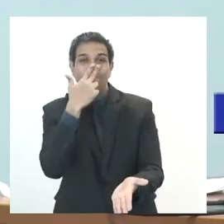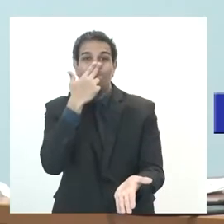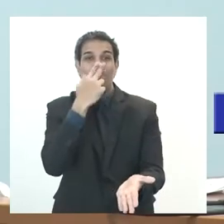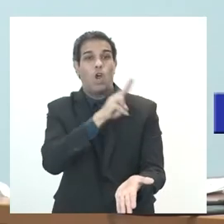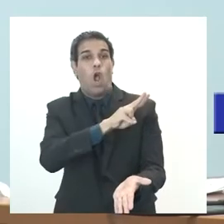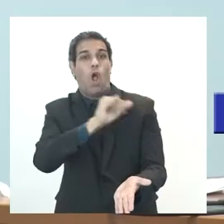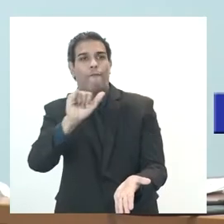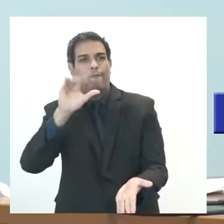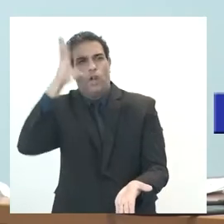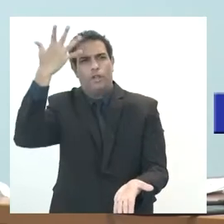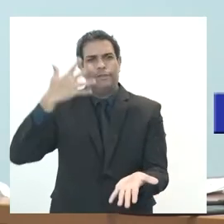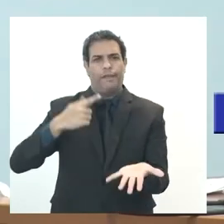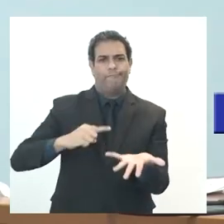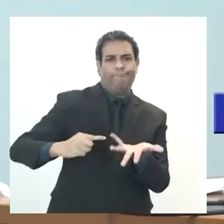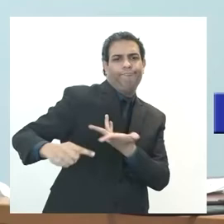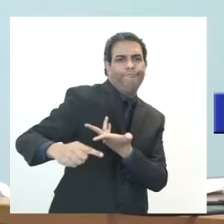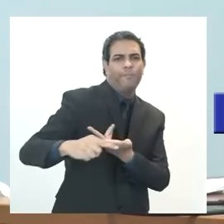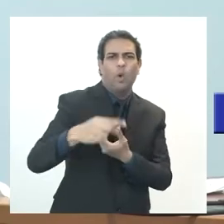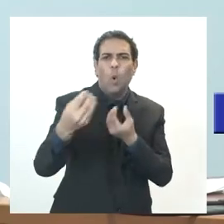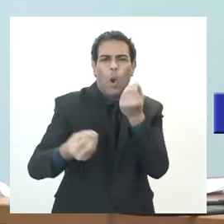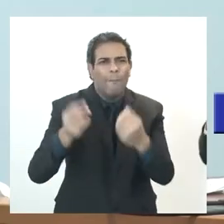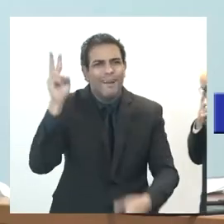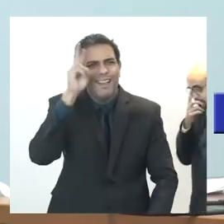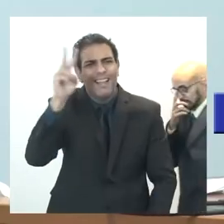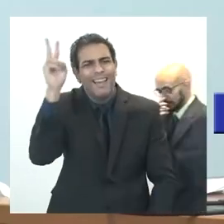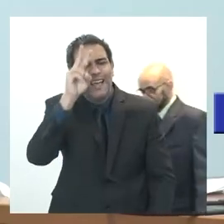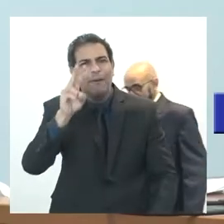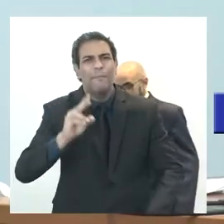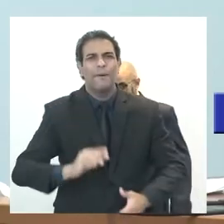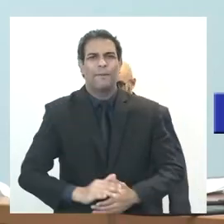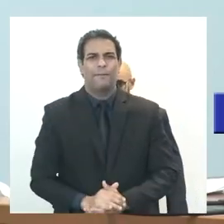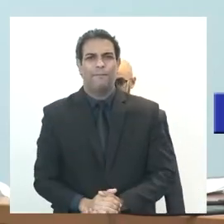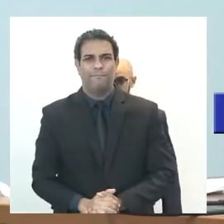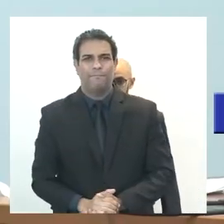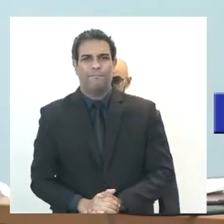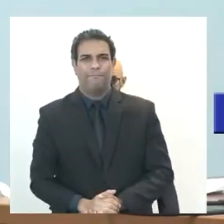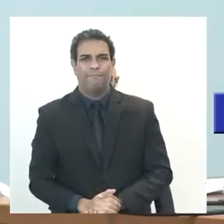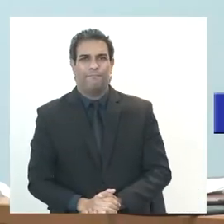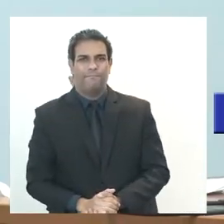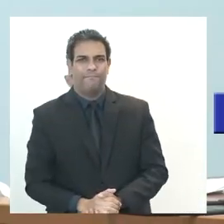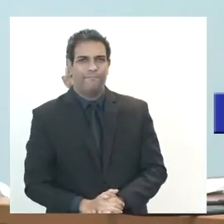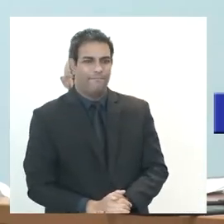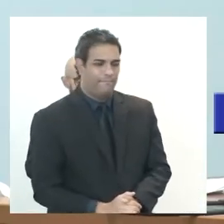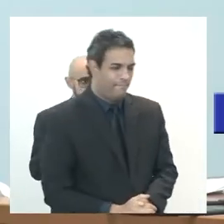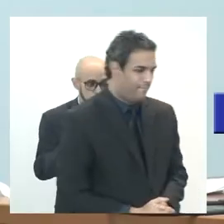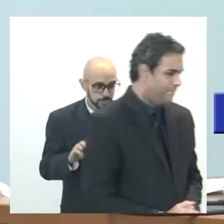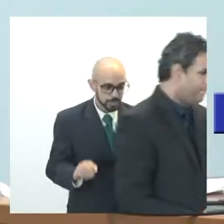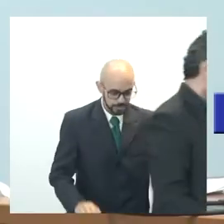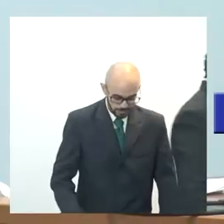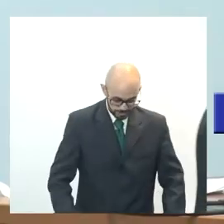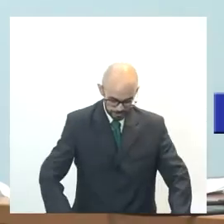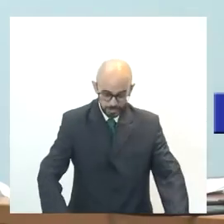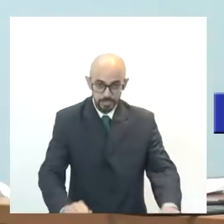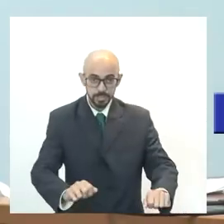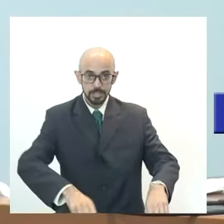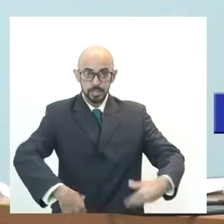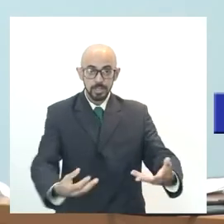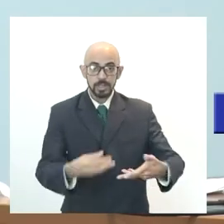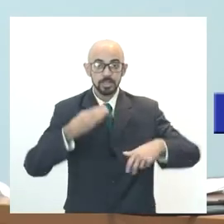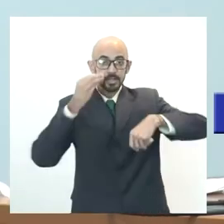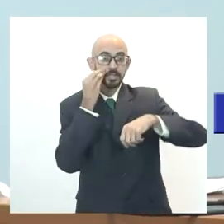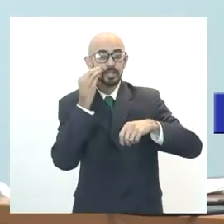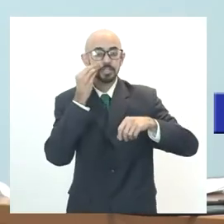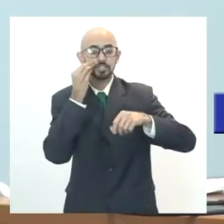acontecido de várias formas né quem não se lembra na reforma previdenciária a tentativa de fazer a